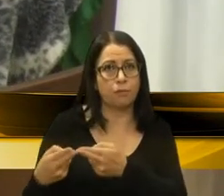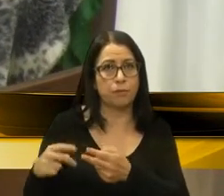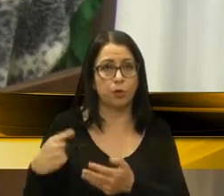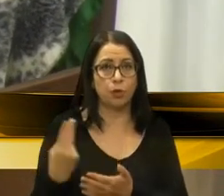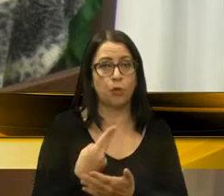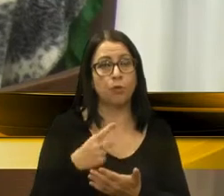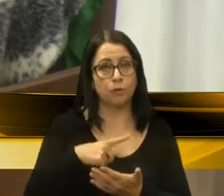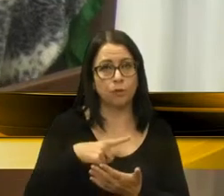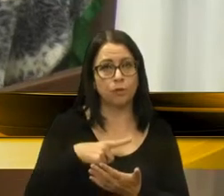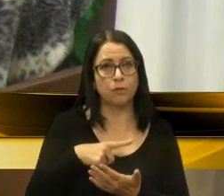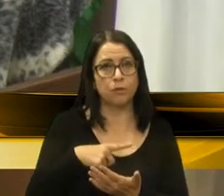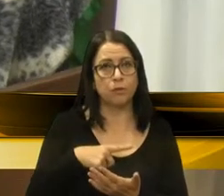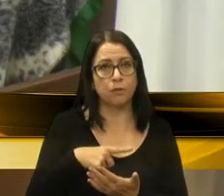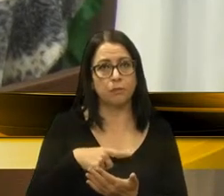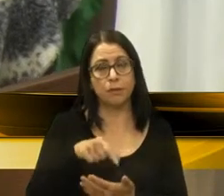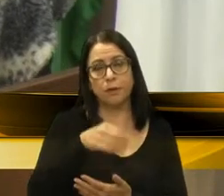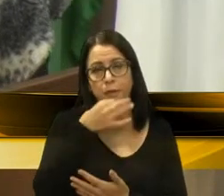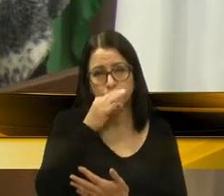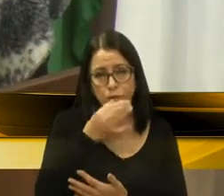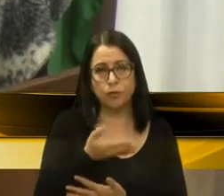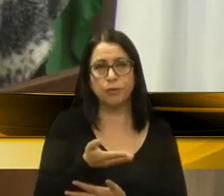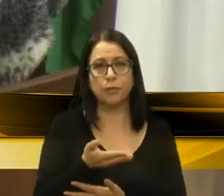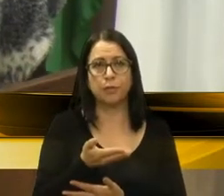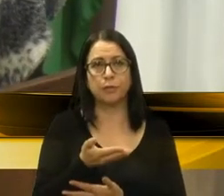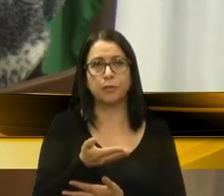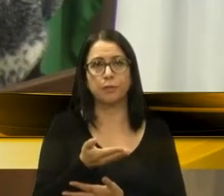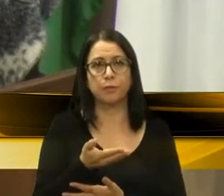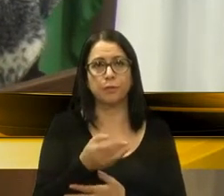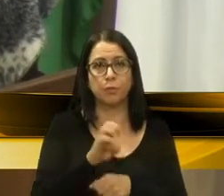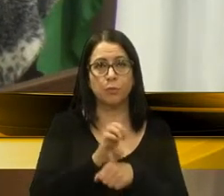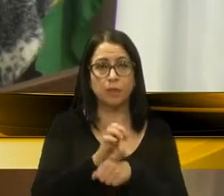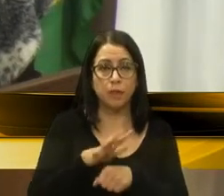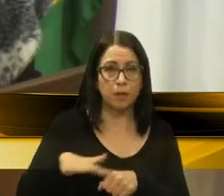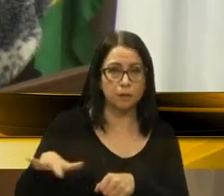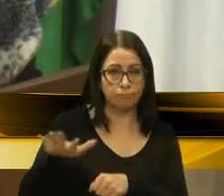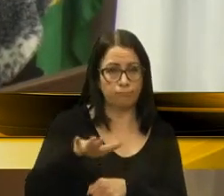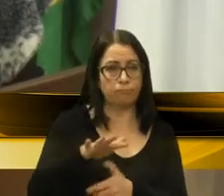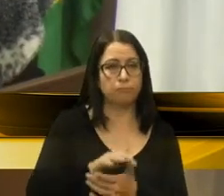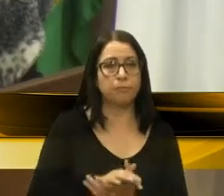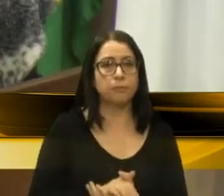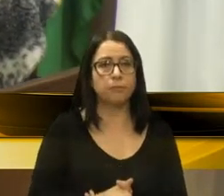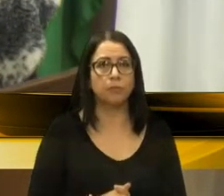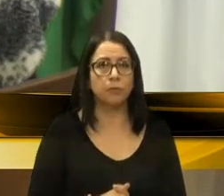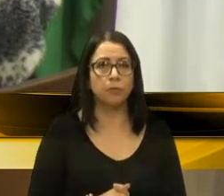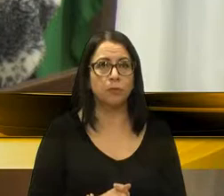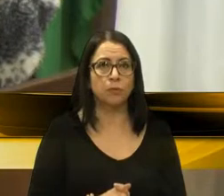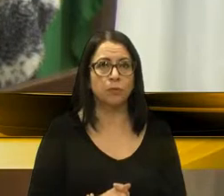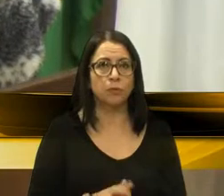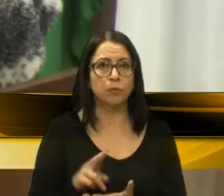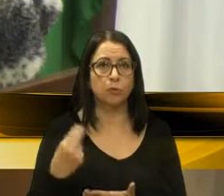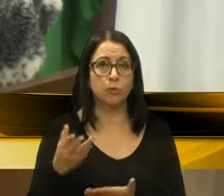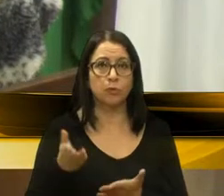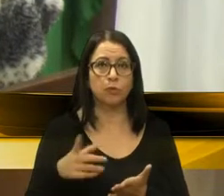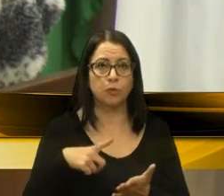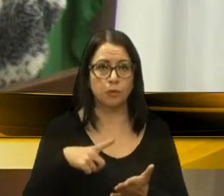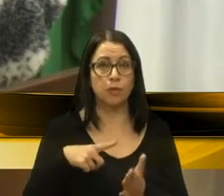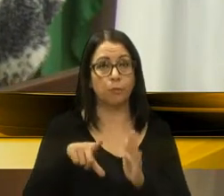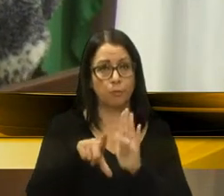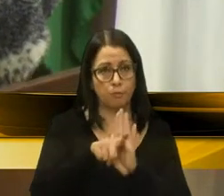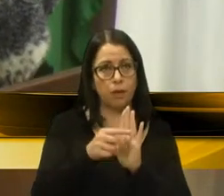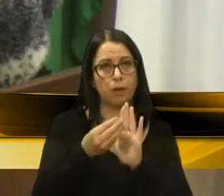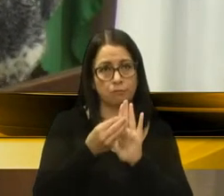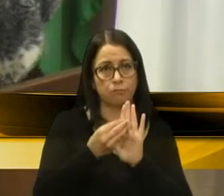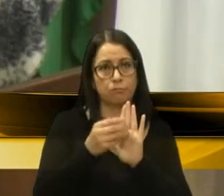nós temos em Caxias e no Estado como um todo. Nós hoje temos uma